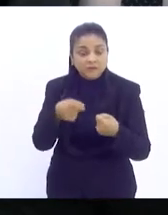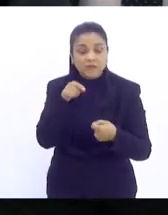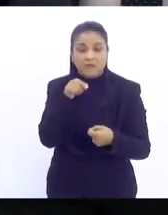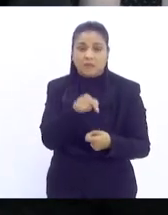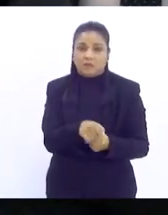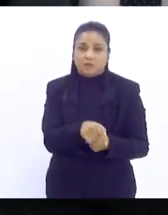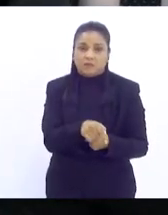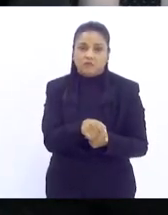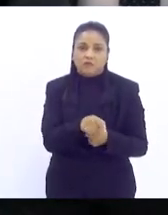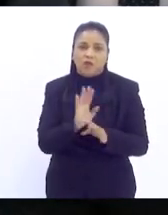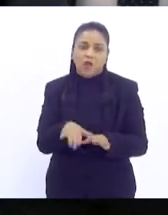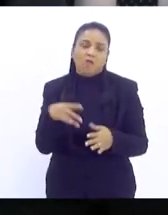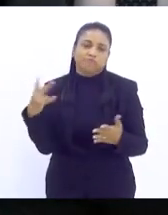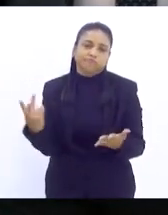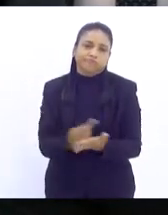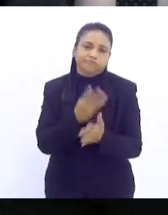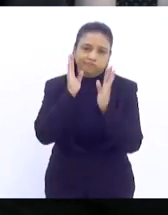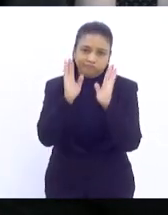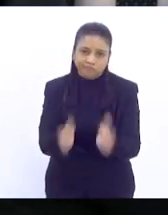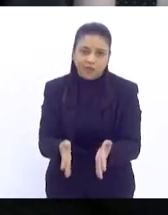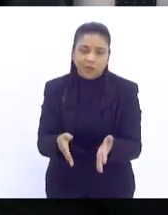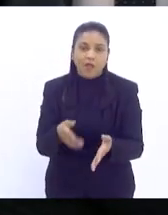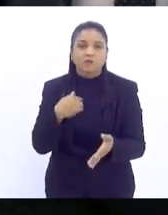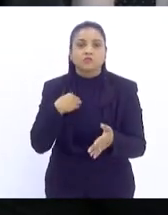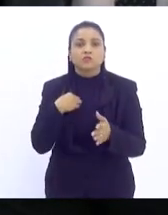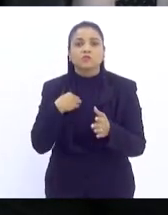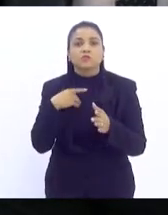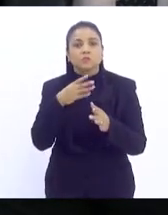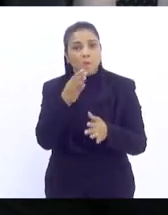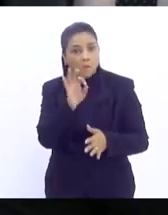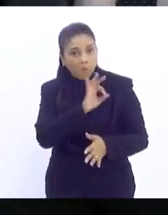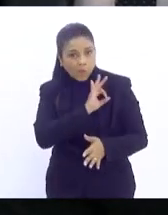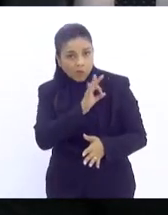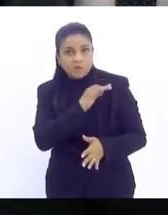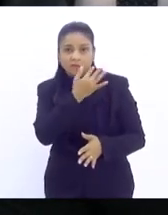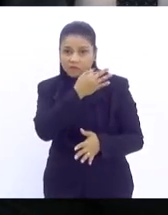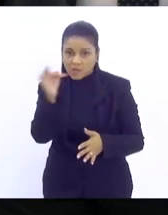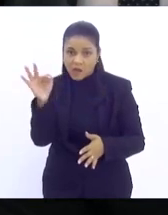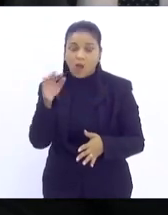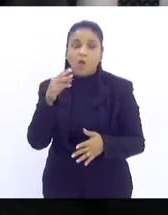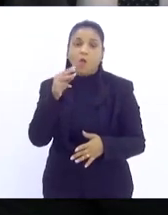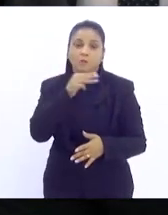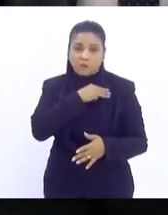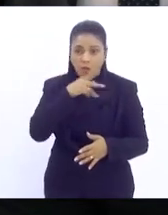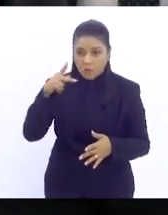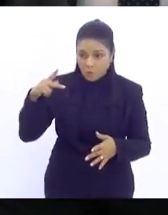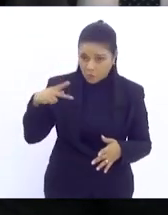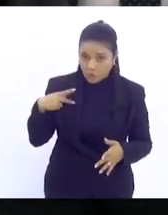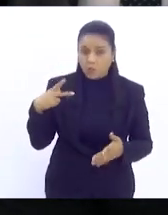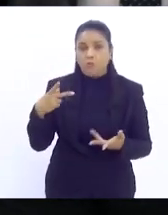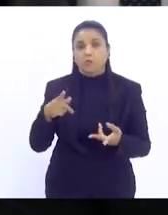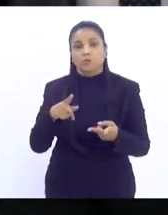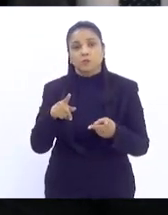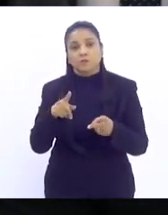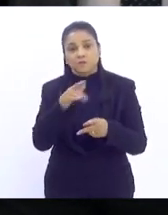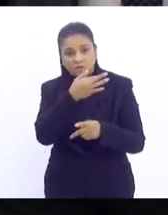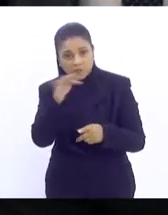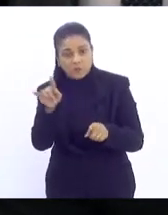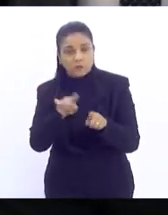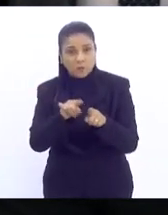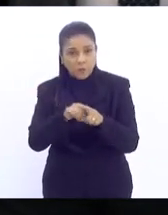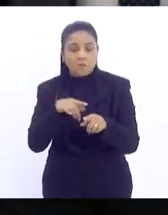tá acontecendo inclusive colocou Justamente a polícia federal Ministério Público Federal porque a gente recebeu a denúncia Mas eu sou